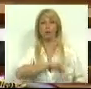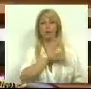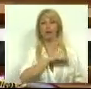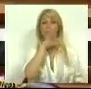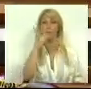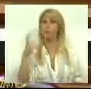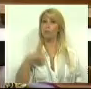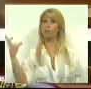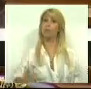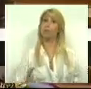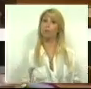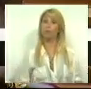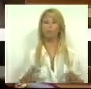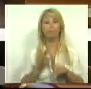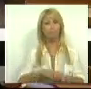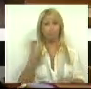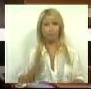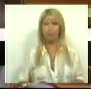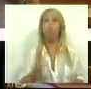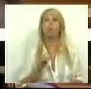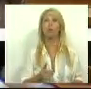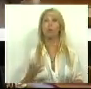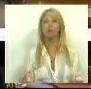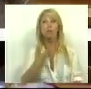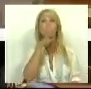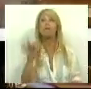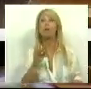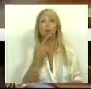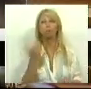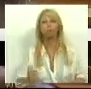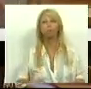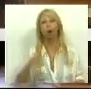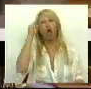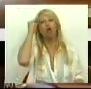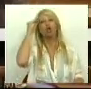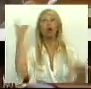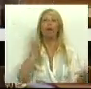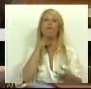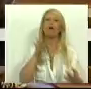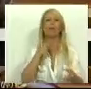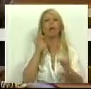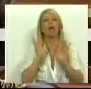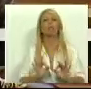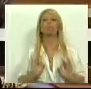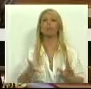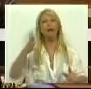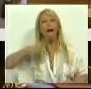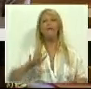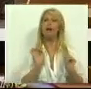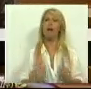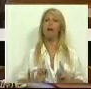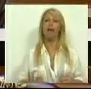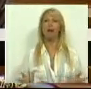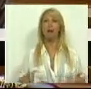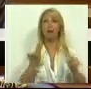famílias portuguesas. É, e é por via disso, justamente, que as famílias não podem sonhar ter a família plena que querem. E é isso que está